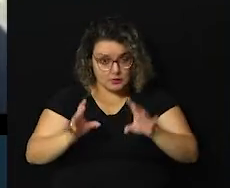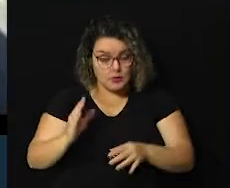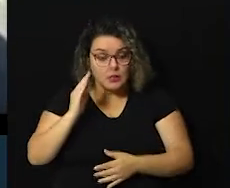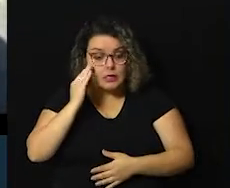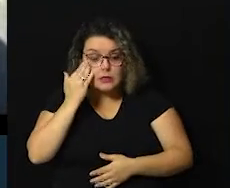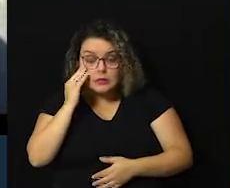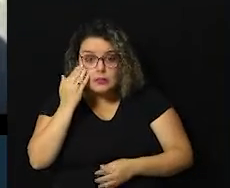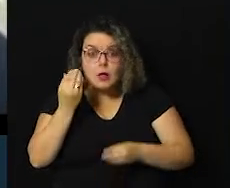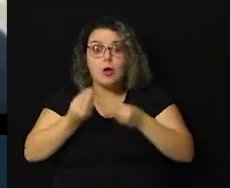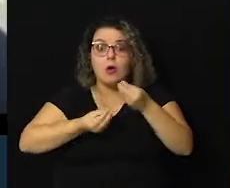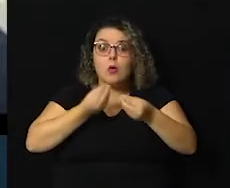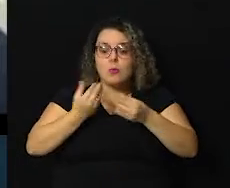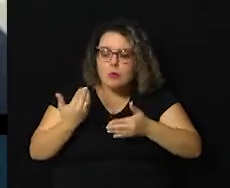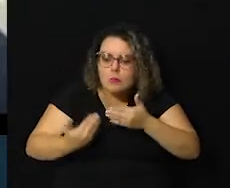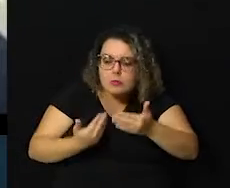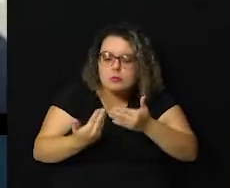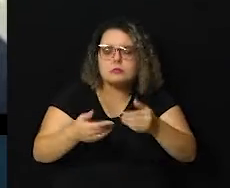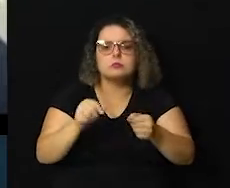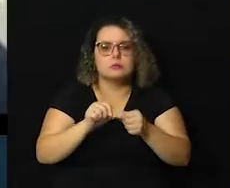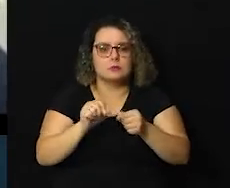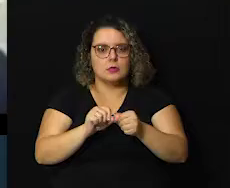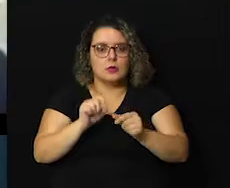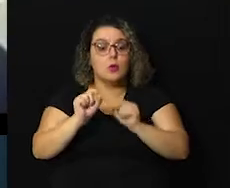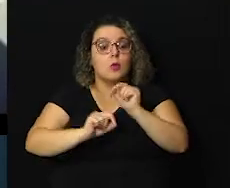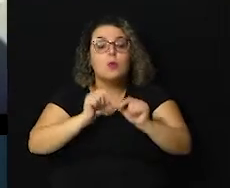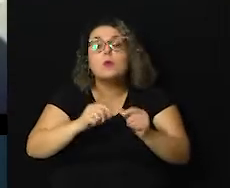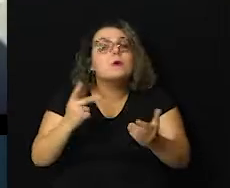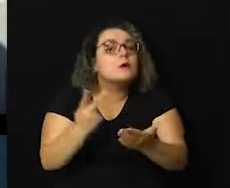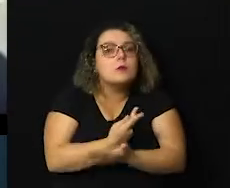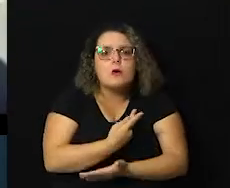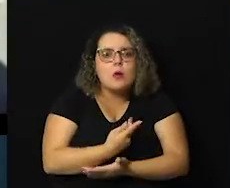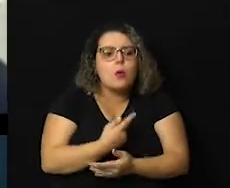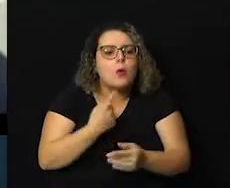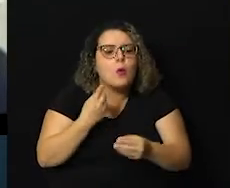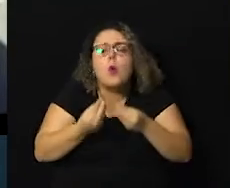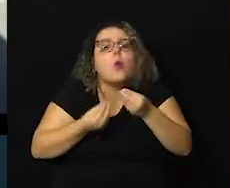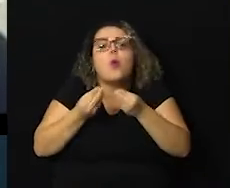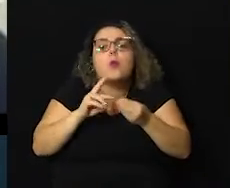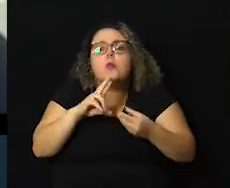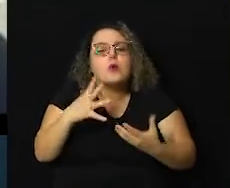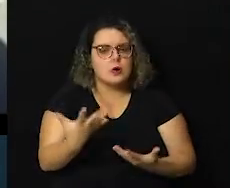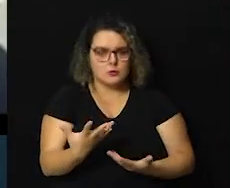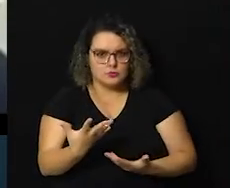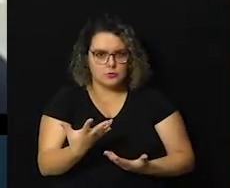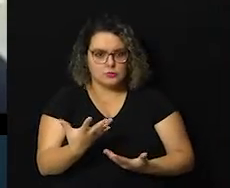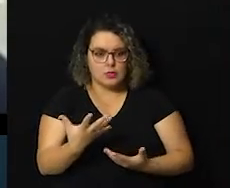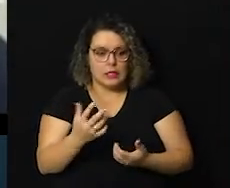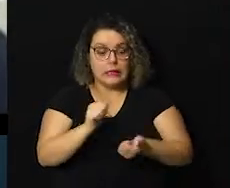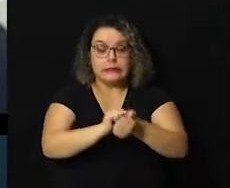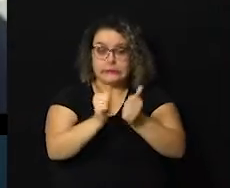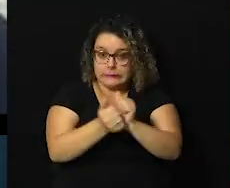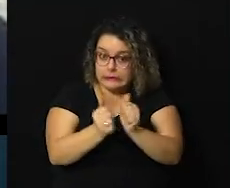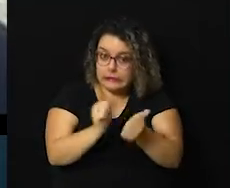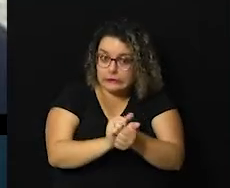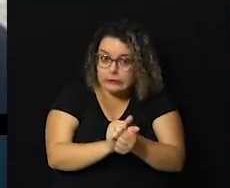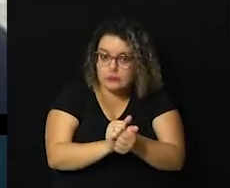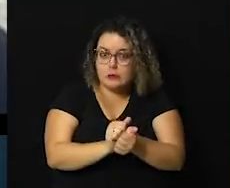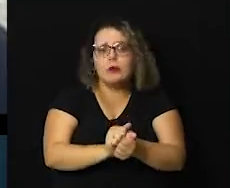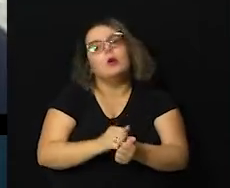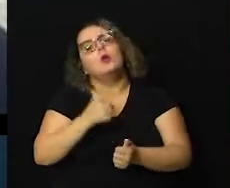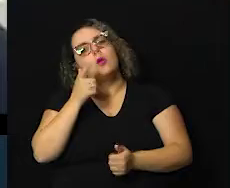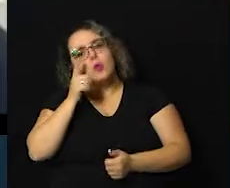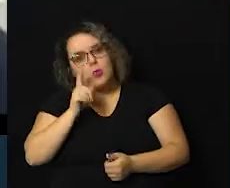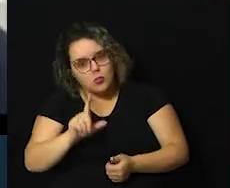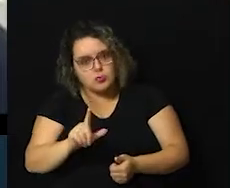especializou entender como é que esse processo era feito o que que dava errado como poderia ser resolvido ajustar